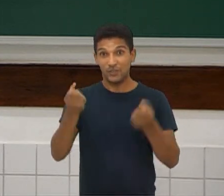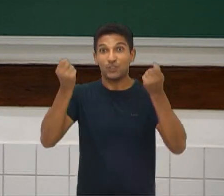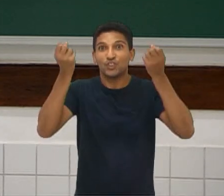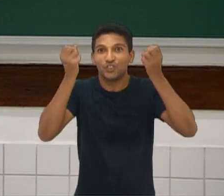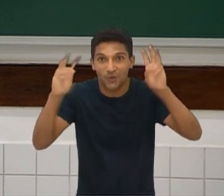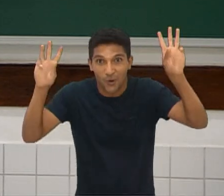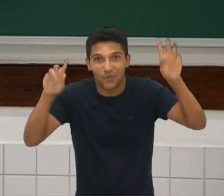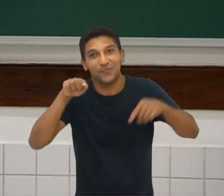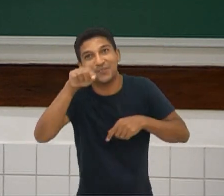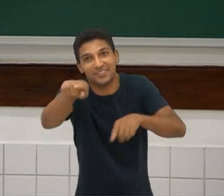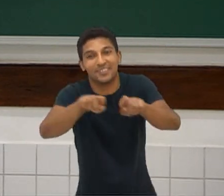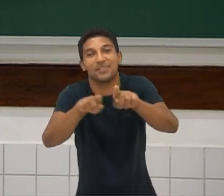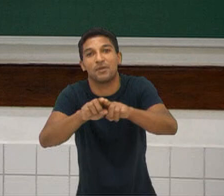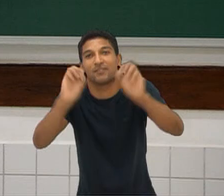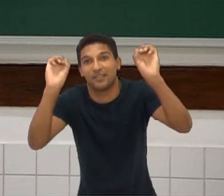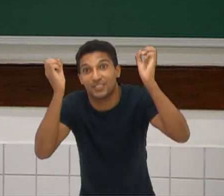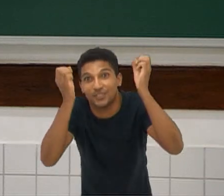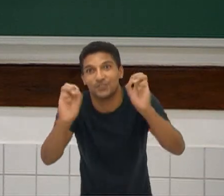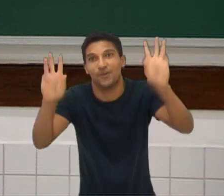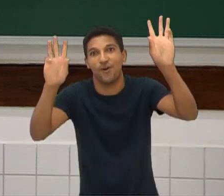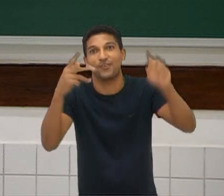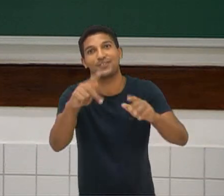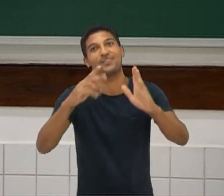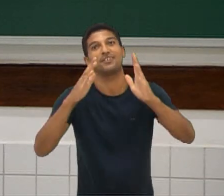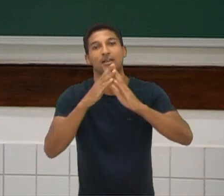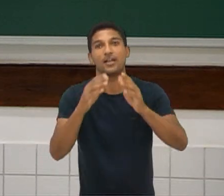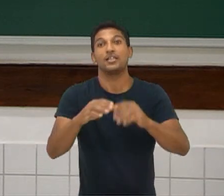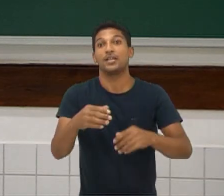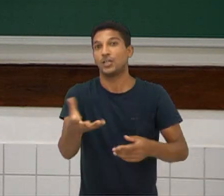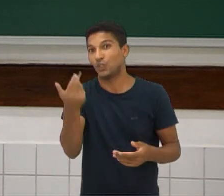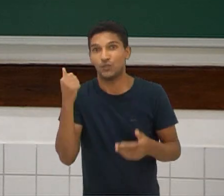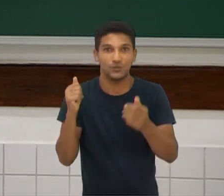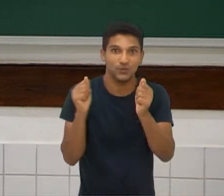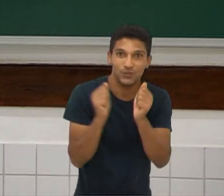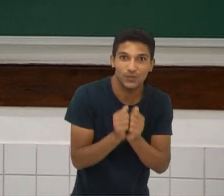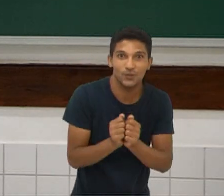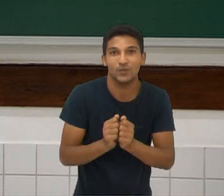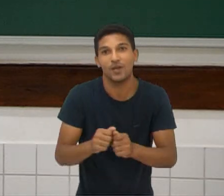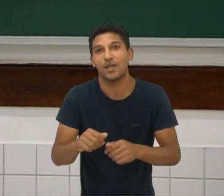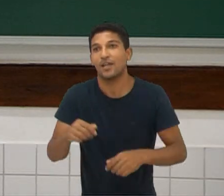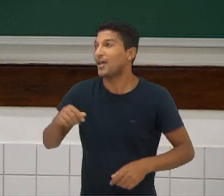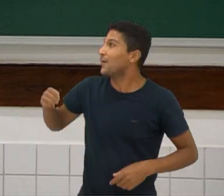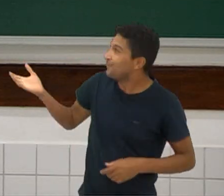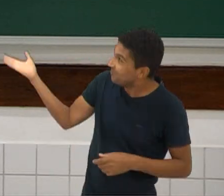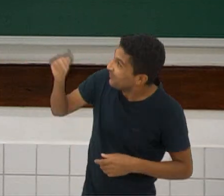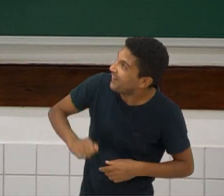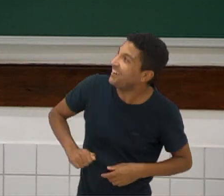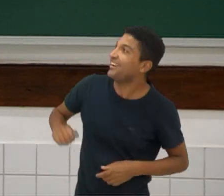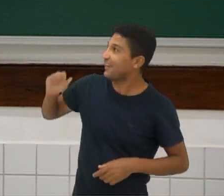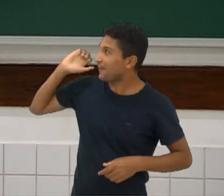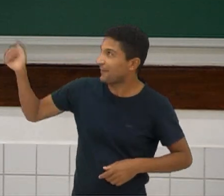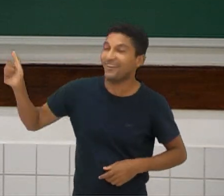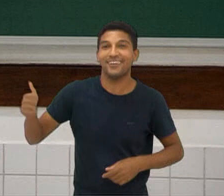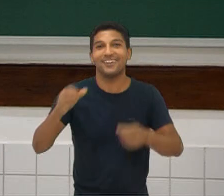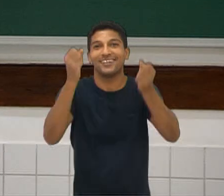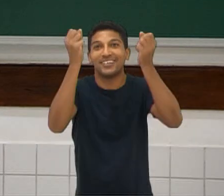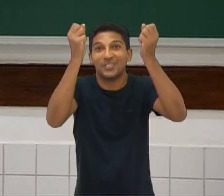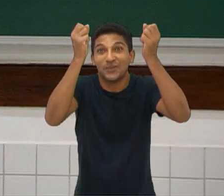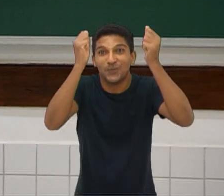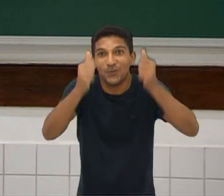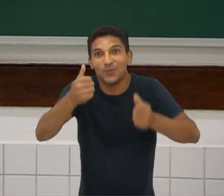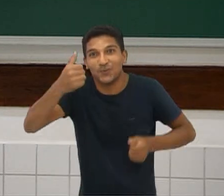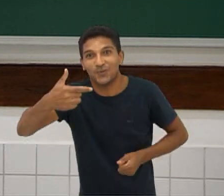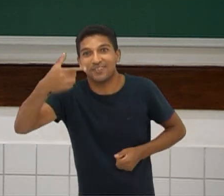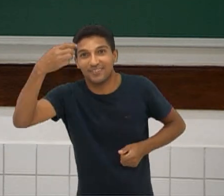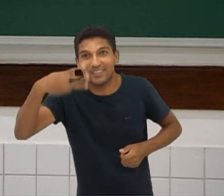daqui, você vai dizer show aí da sua casa, todo mundo junto, numa única só voz. Bora, Isaías, bora que bora. Vamos então,